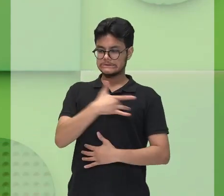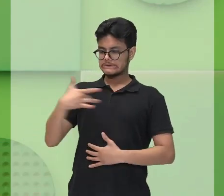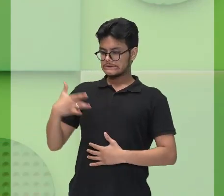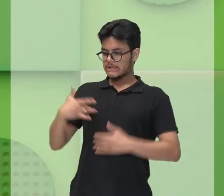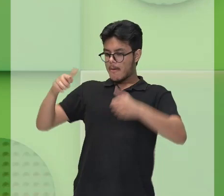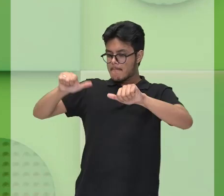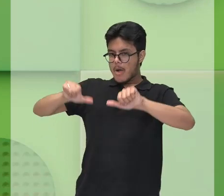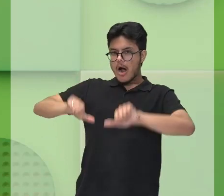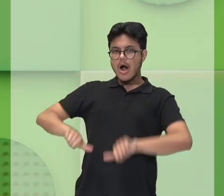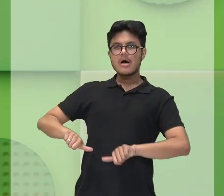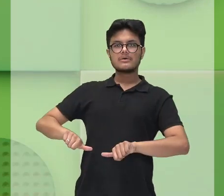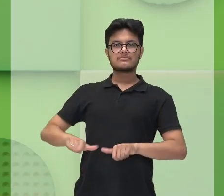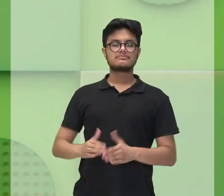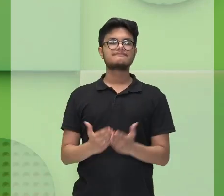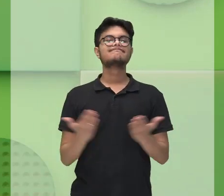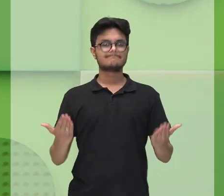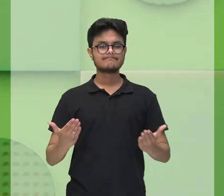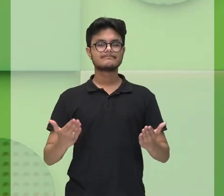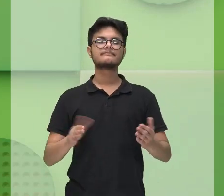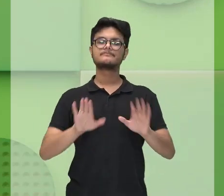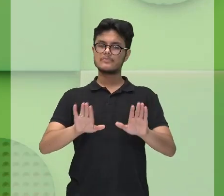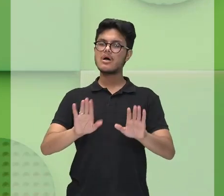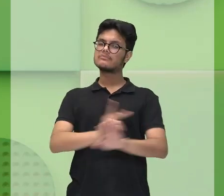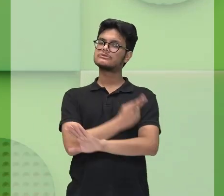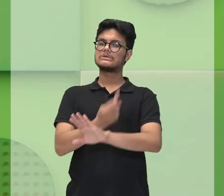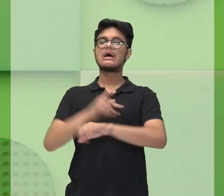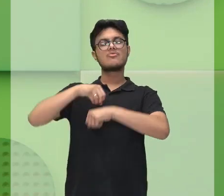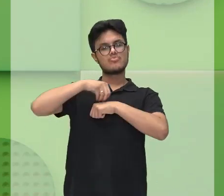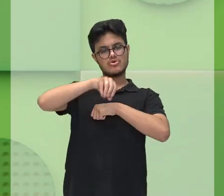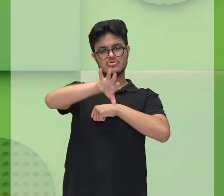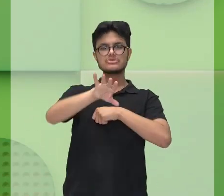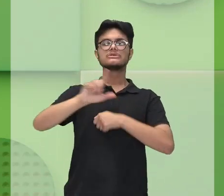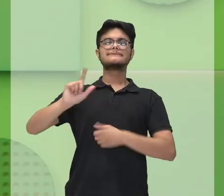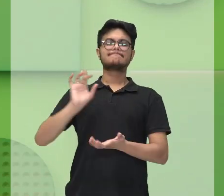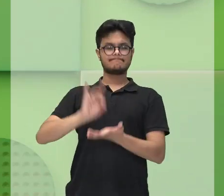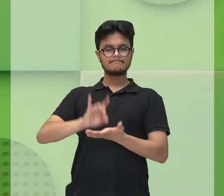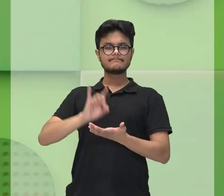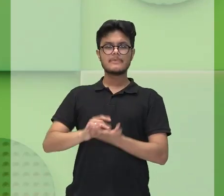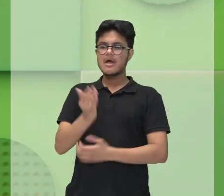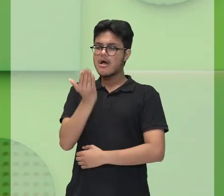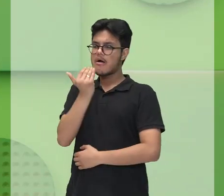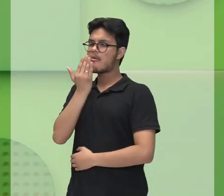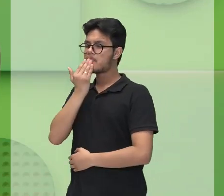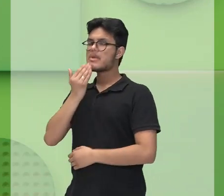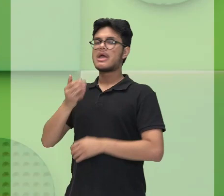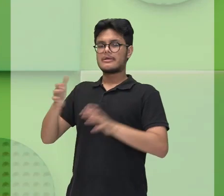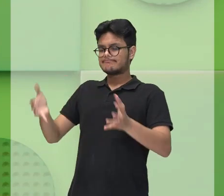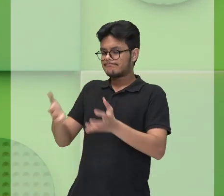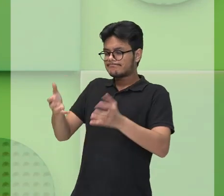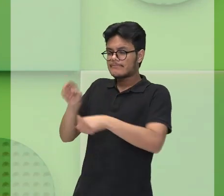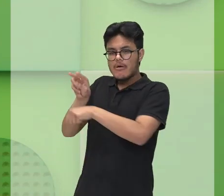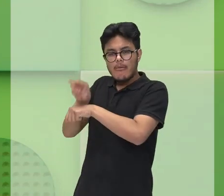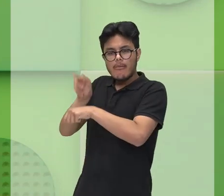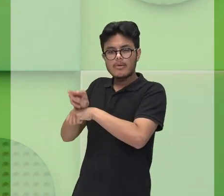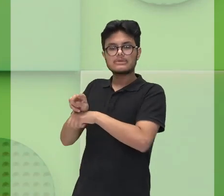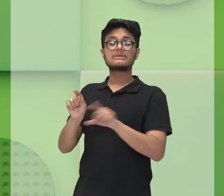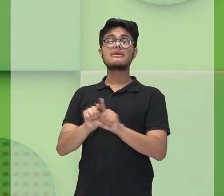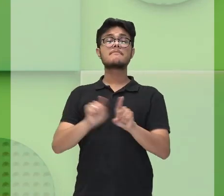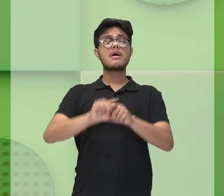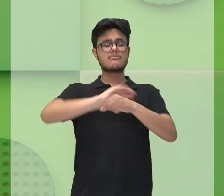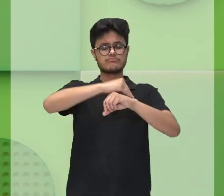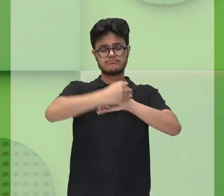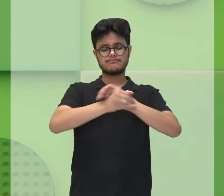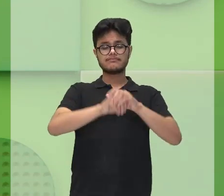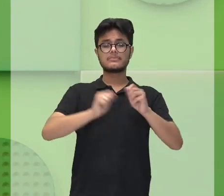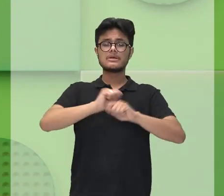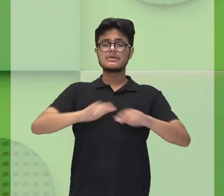bom? Então, novamente, vem a recomendação de higienização de alimentos e higienização pessoal. Vamos ver aí os